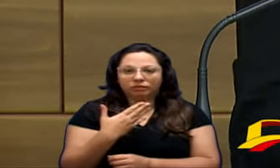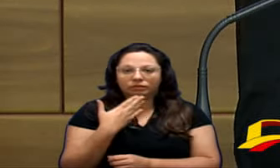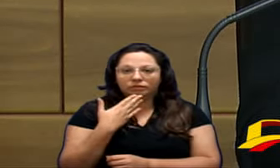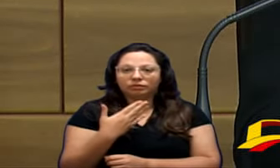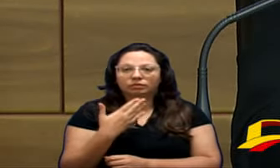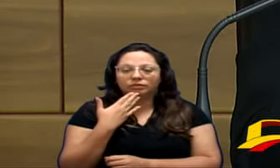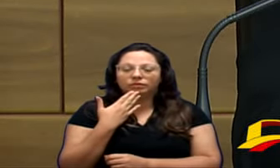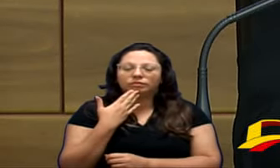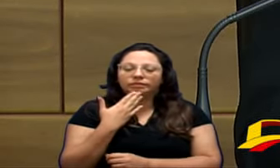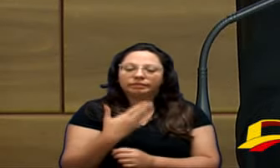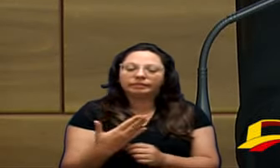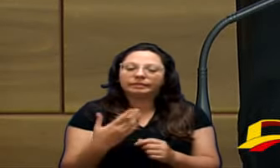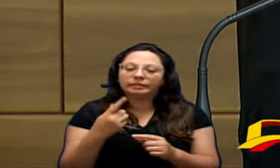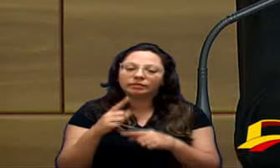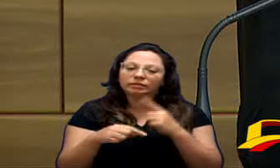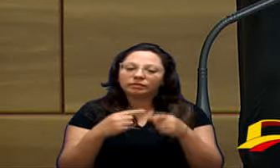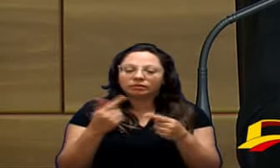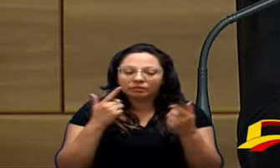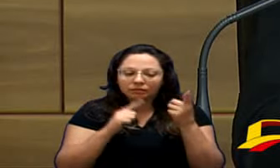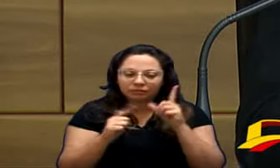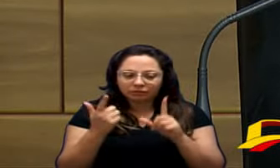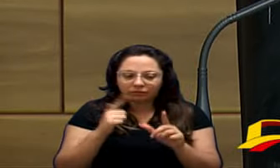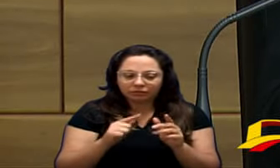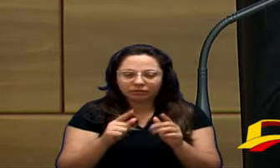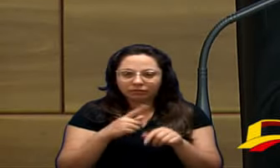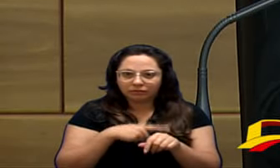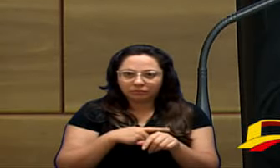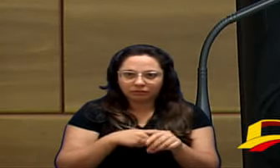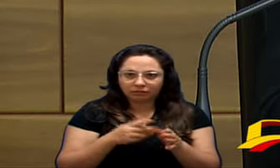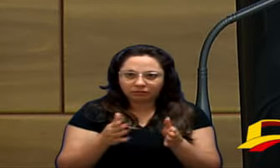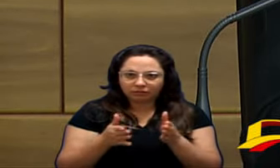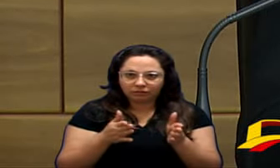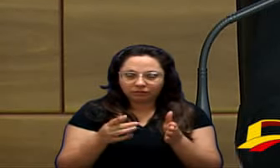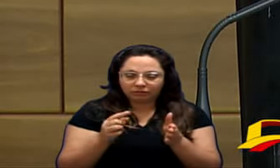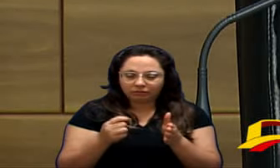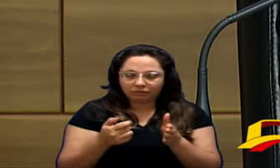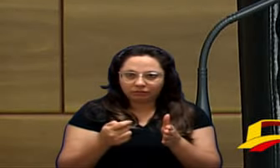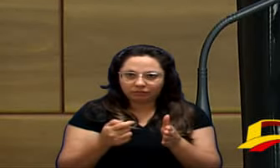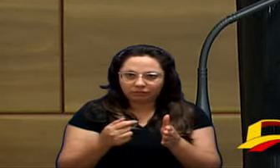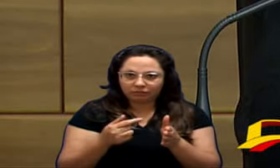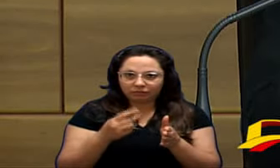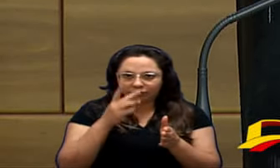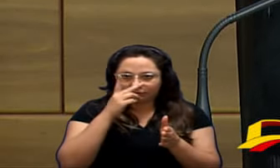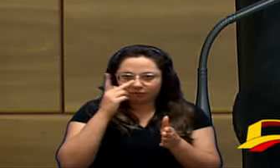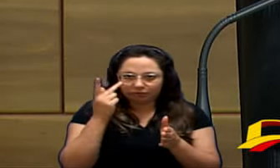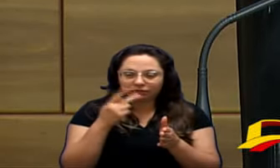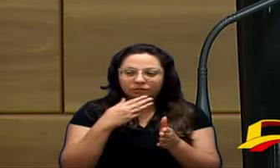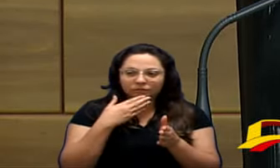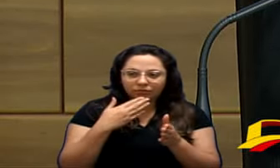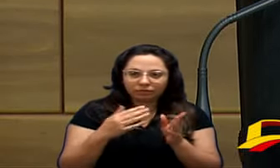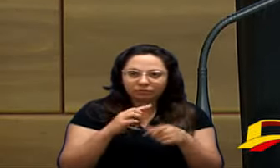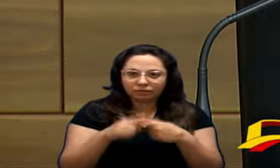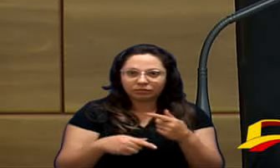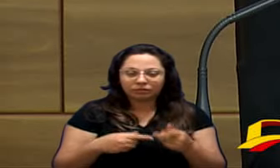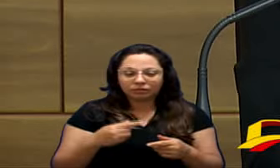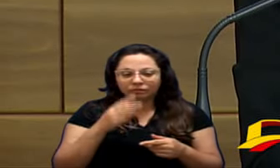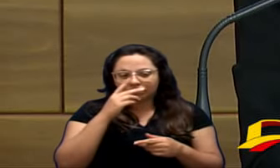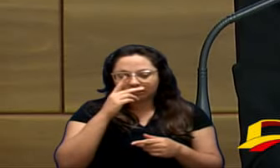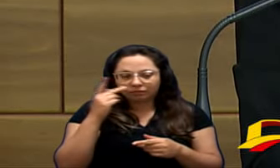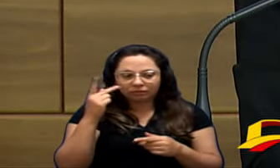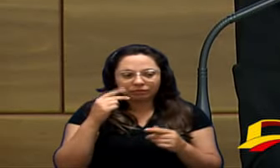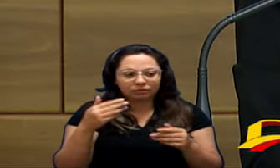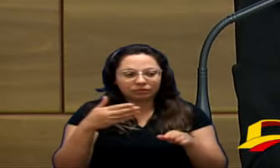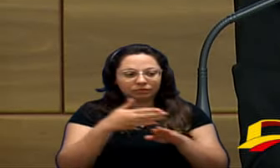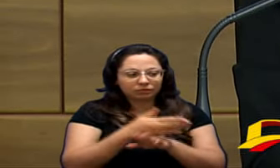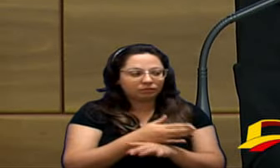a gente vai conseguir e em curto espaço de tempo o cidadão entrar com o pedido e o técnico ir 10 15 dias após o pedido